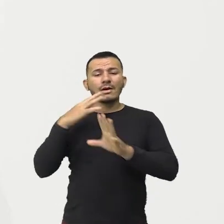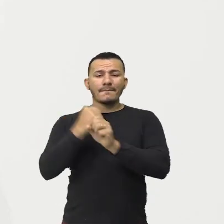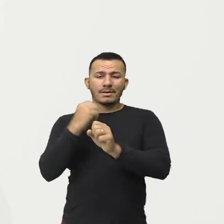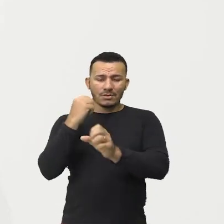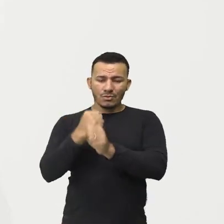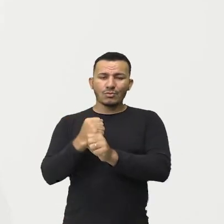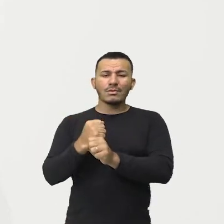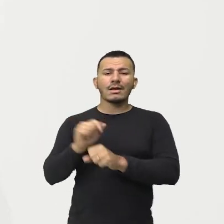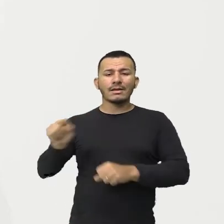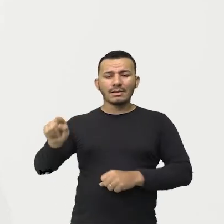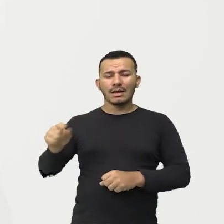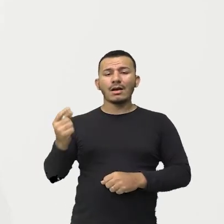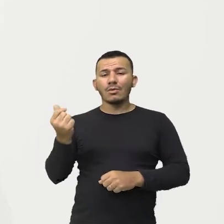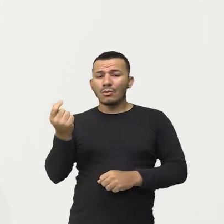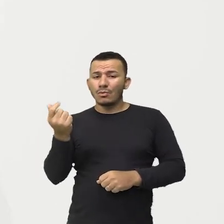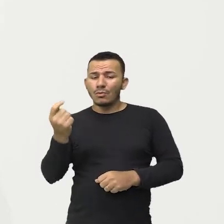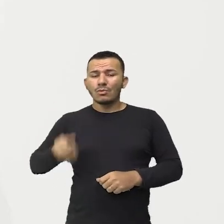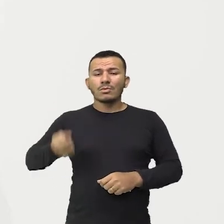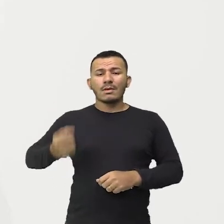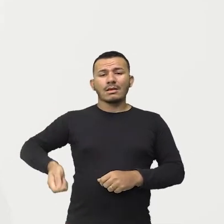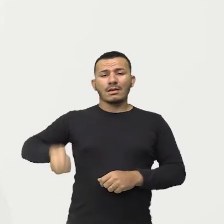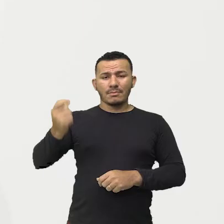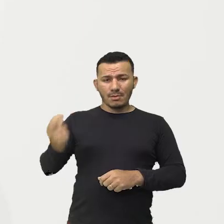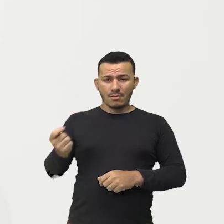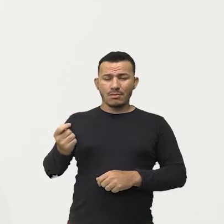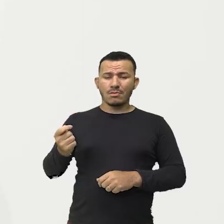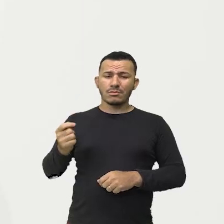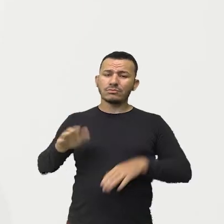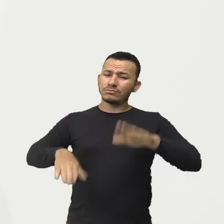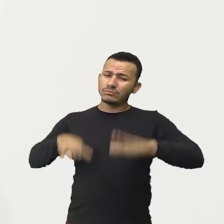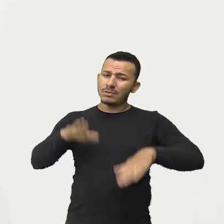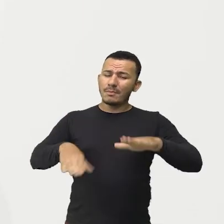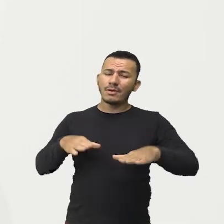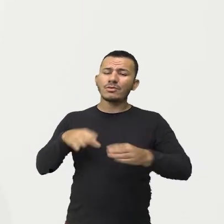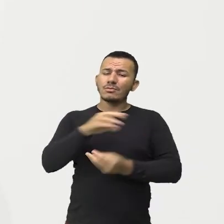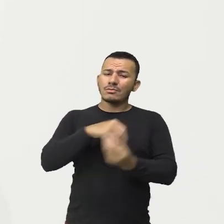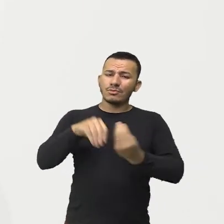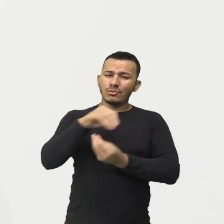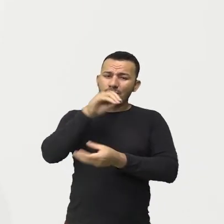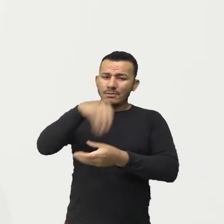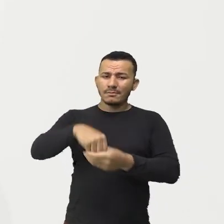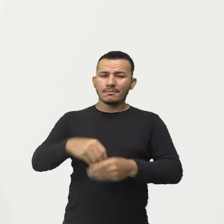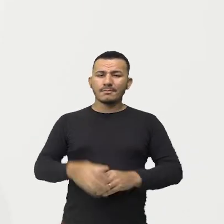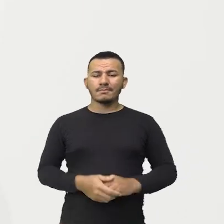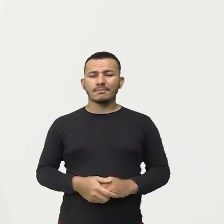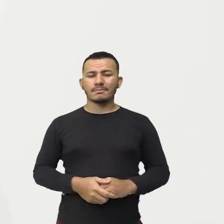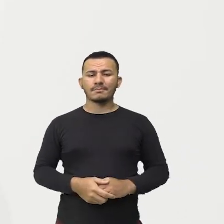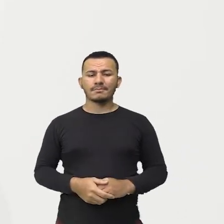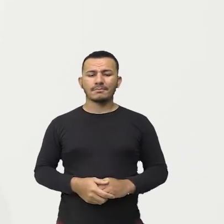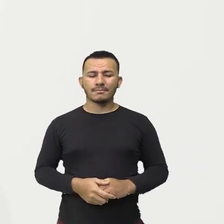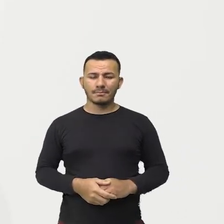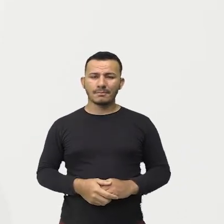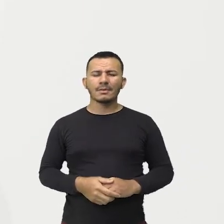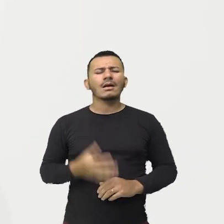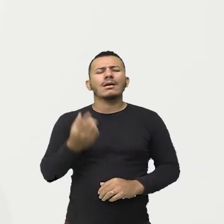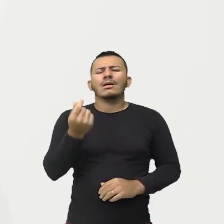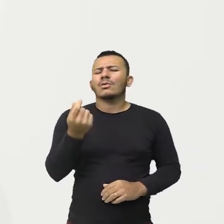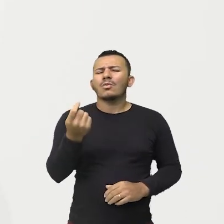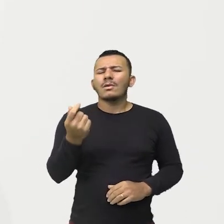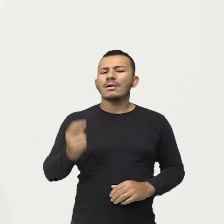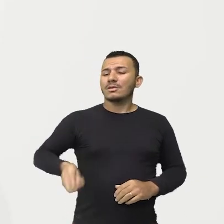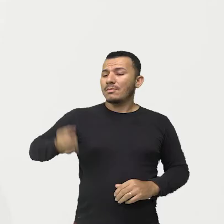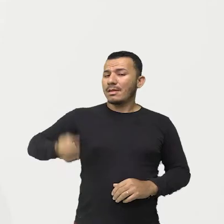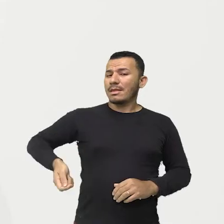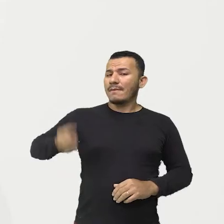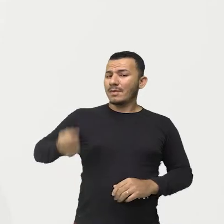que representa o custo de uma tapioca de acordo com o valor do recheio. Agora vamos lá. Quantos reais custa uma